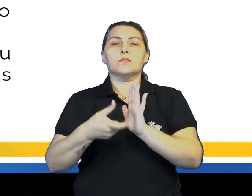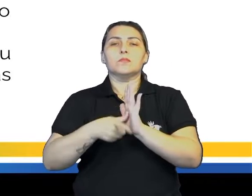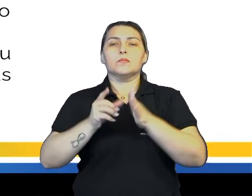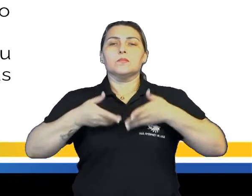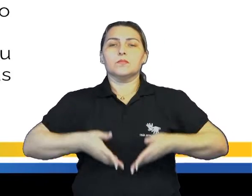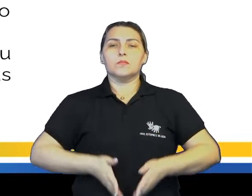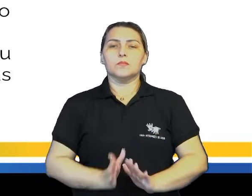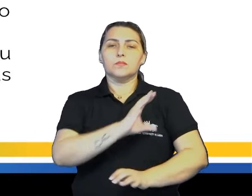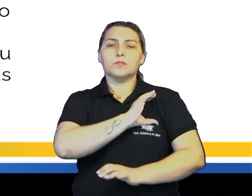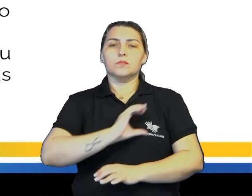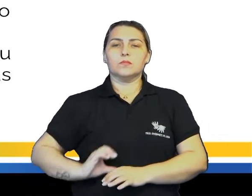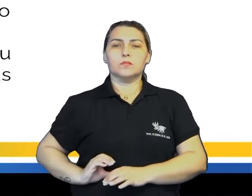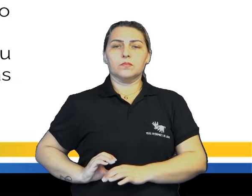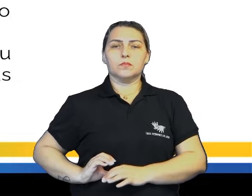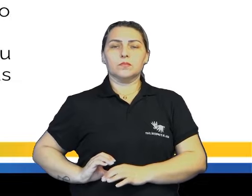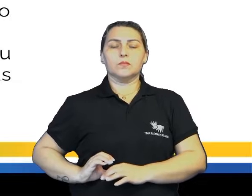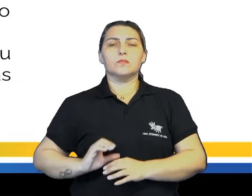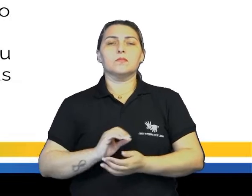né? E essa